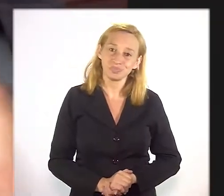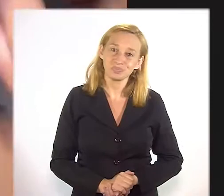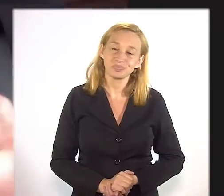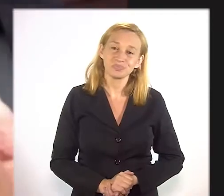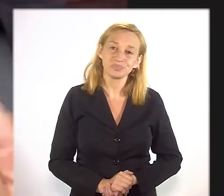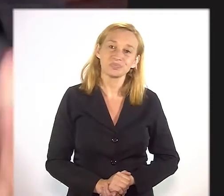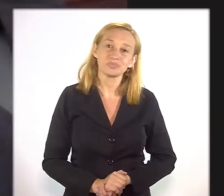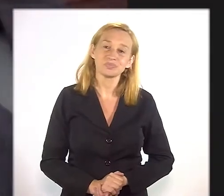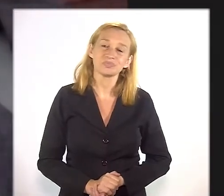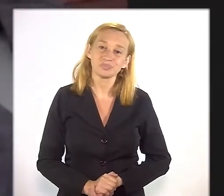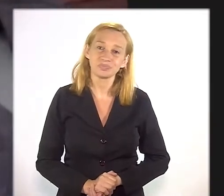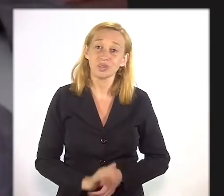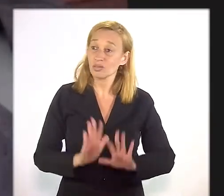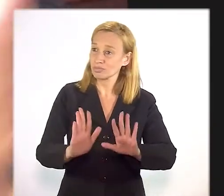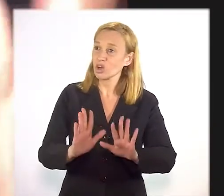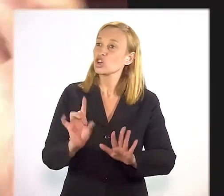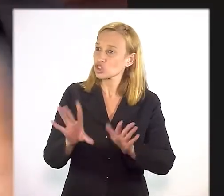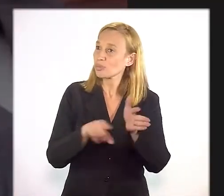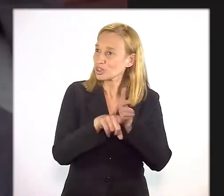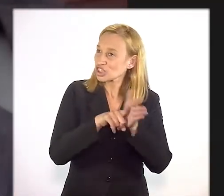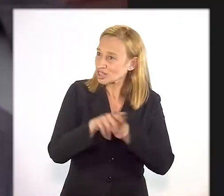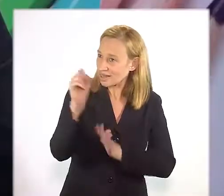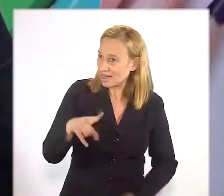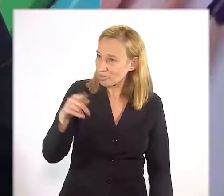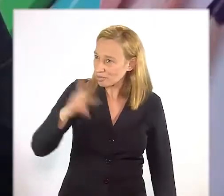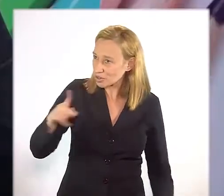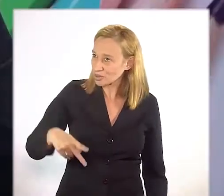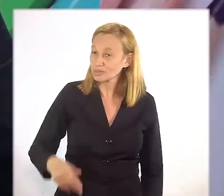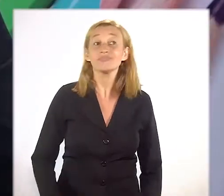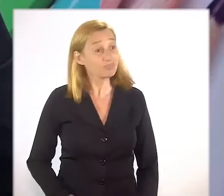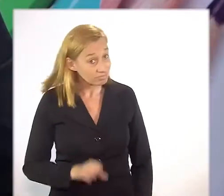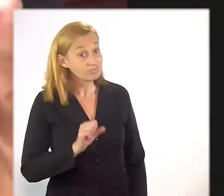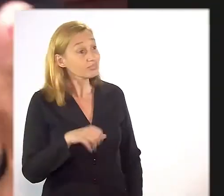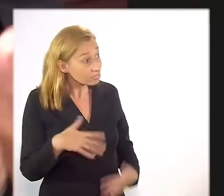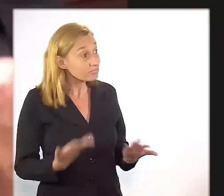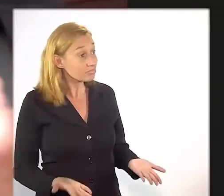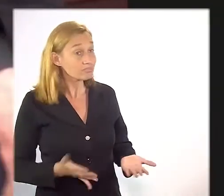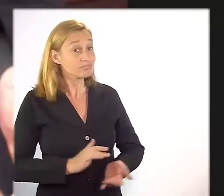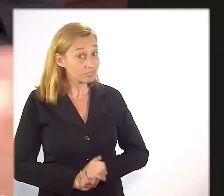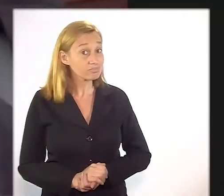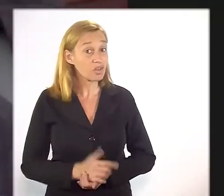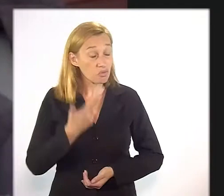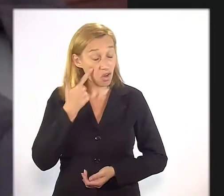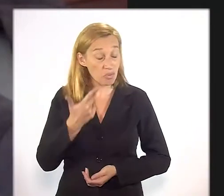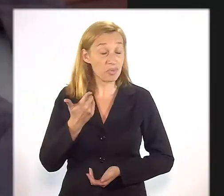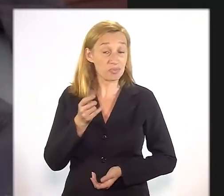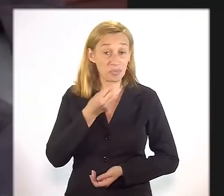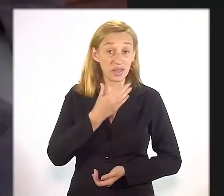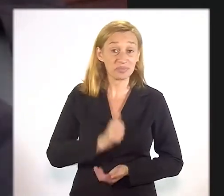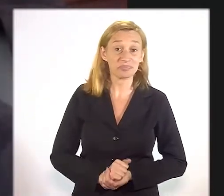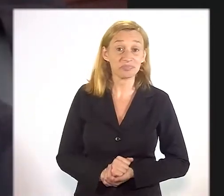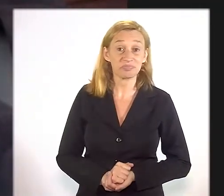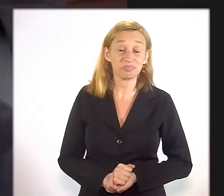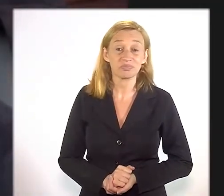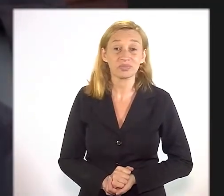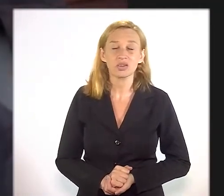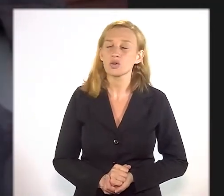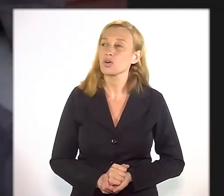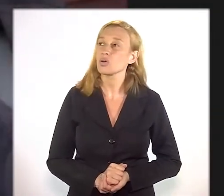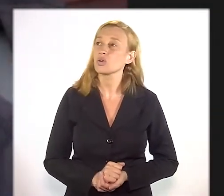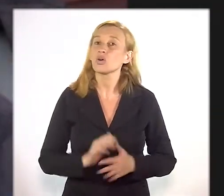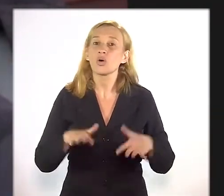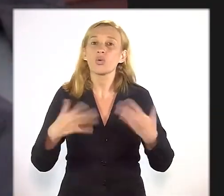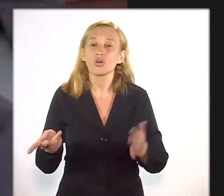melhores alunos que o Portugal tem. Só pesquisar, né, professor? Então, repara bem nisso, é